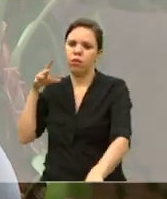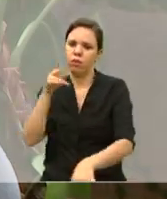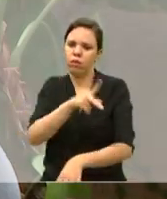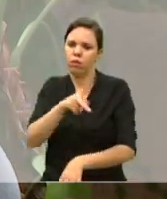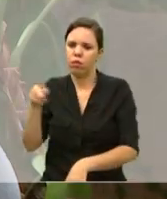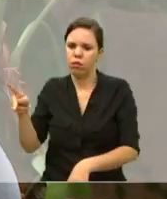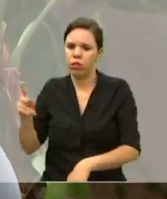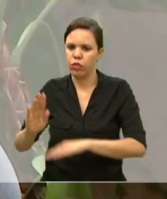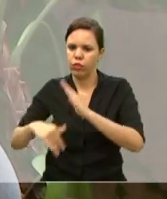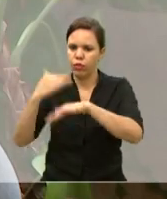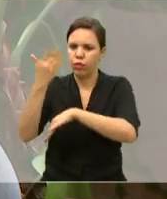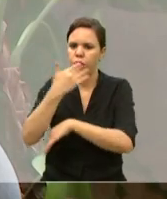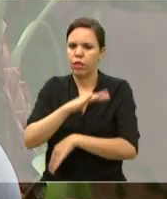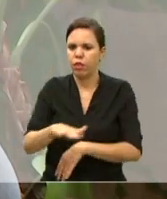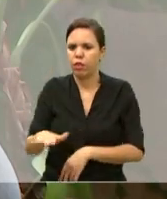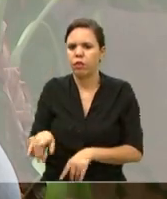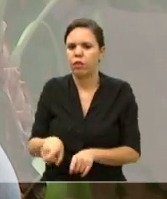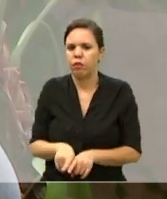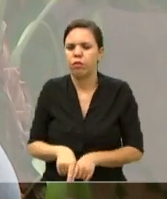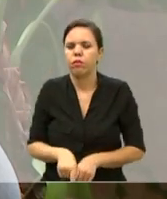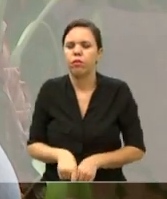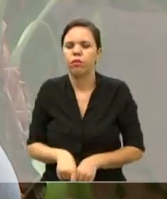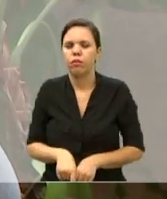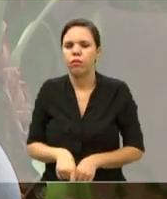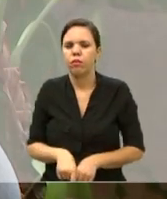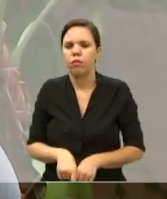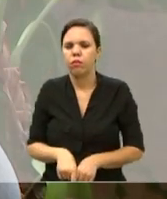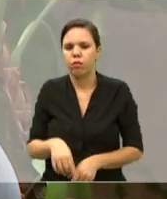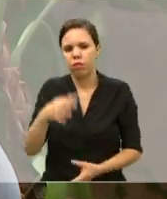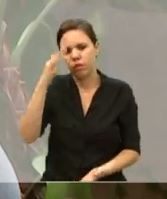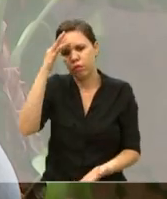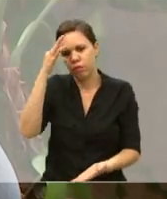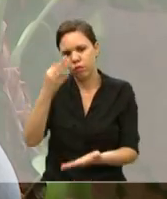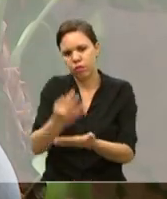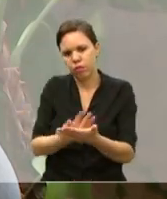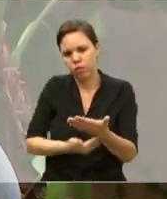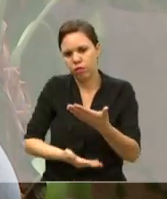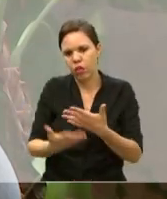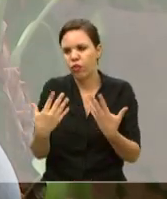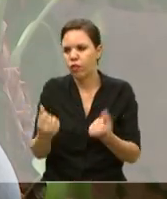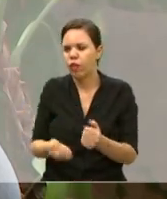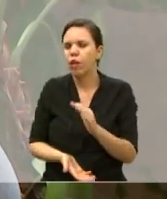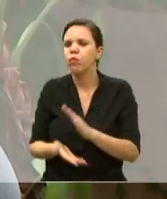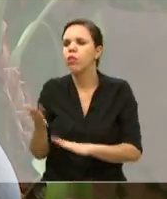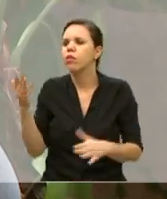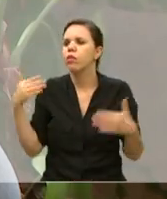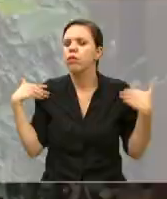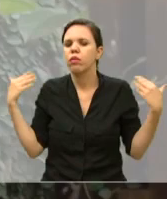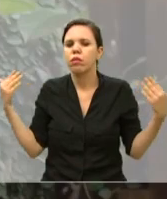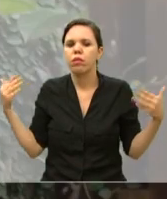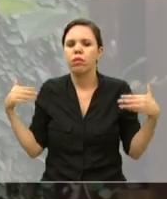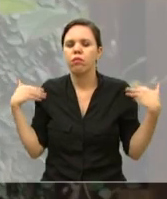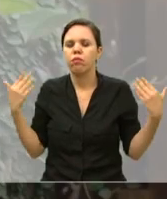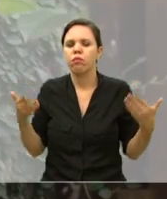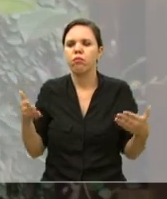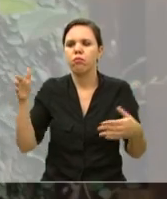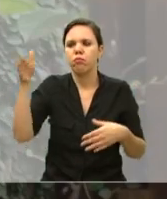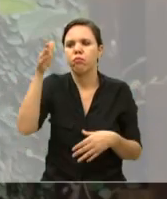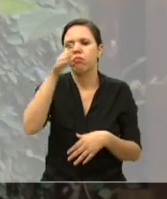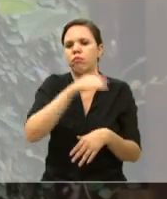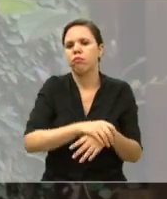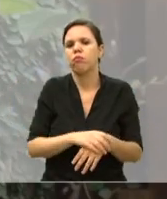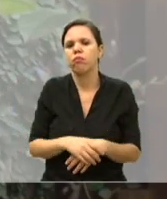Desenvolve a autonomia da criança também. E a confiança. Vamos ao ar livre, tranquilamente. Então, se